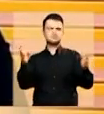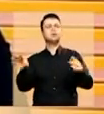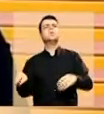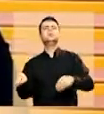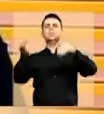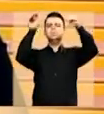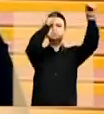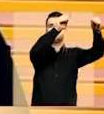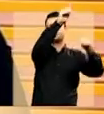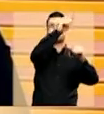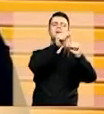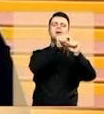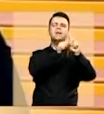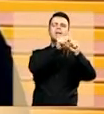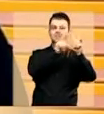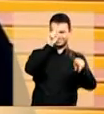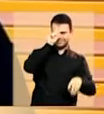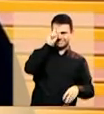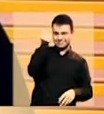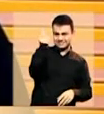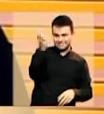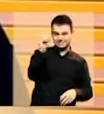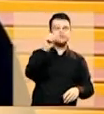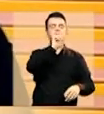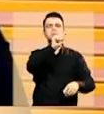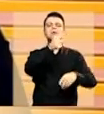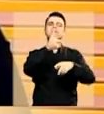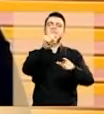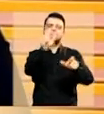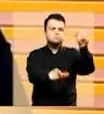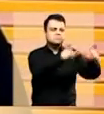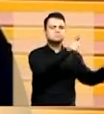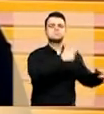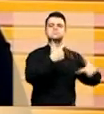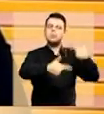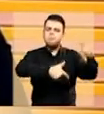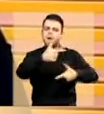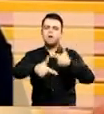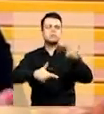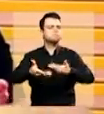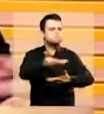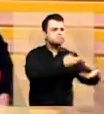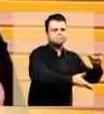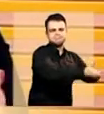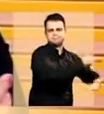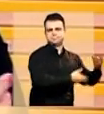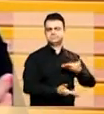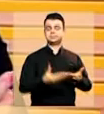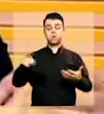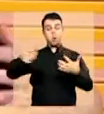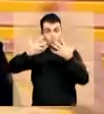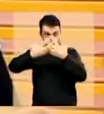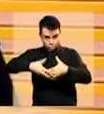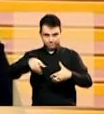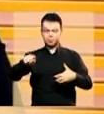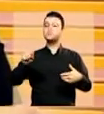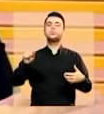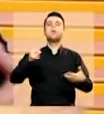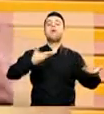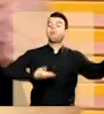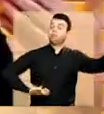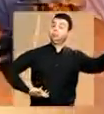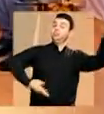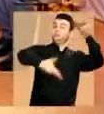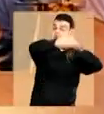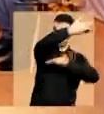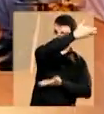trocando experiências profissionais. E nós temos vagas, né? Depende, porque o Rotary é uma troca, né? Então é um pouco diferente. Tem que